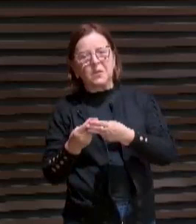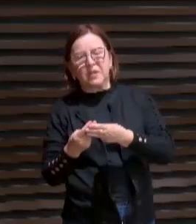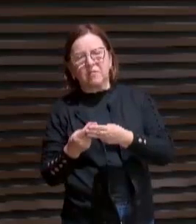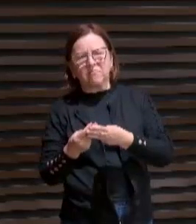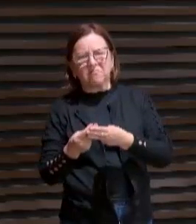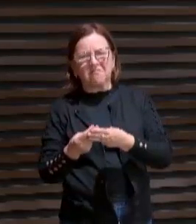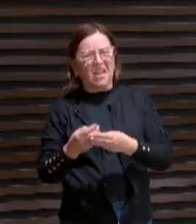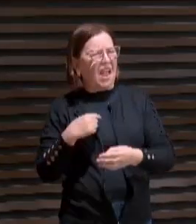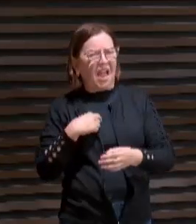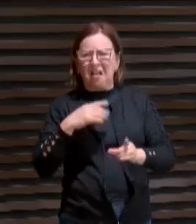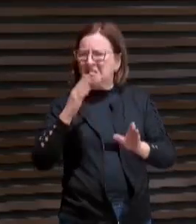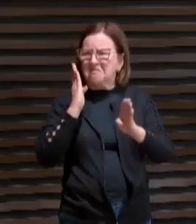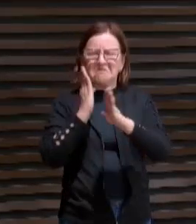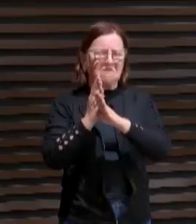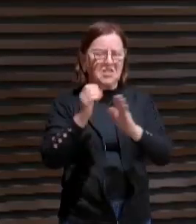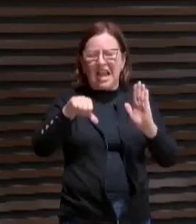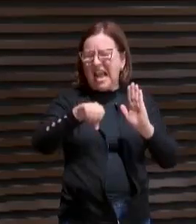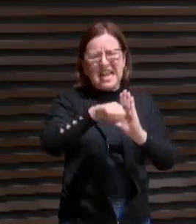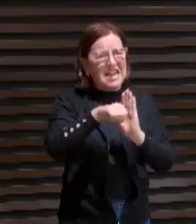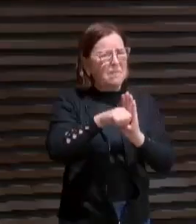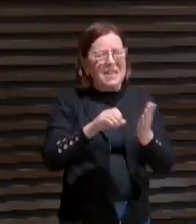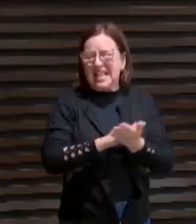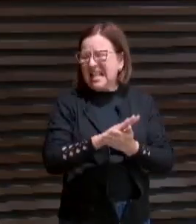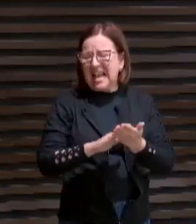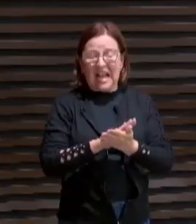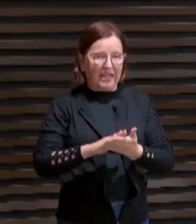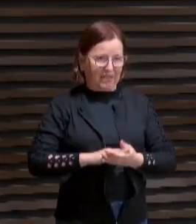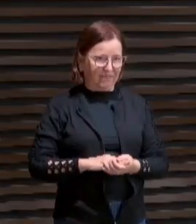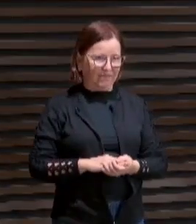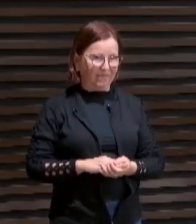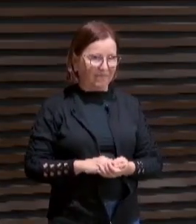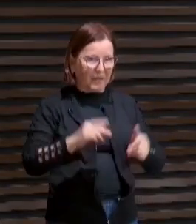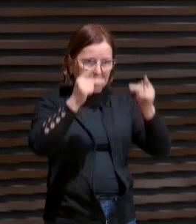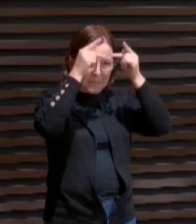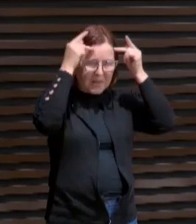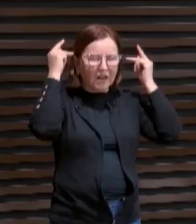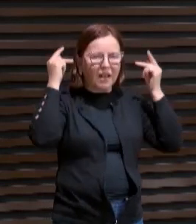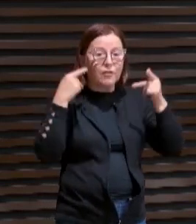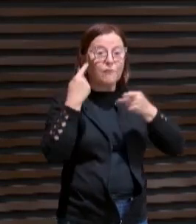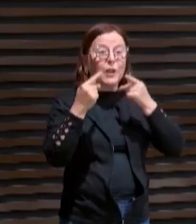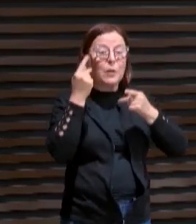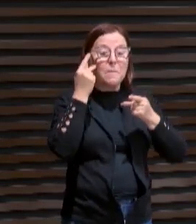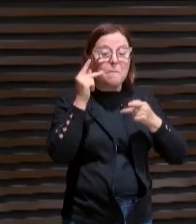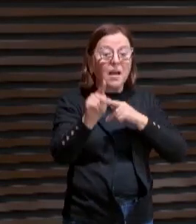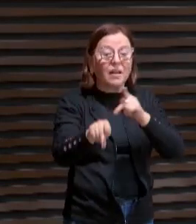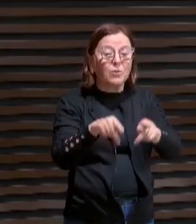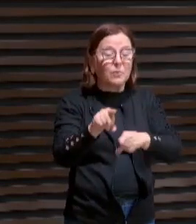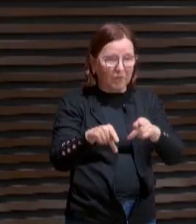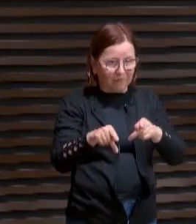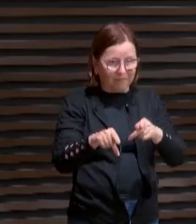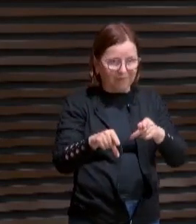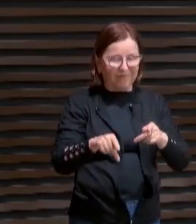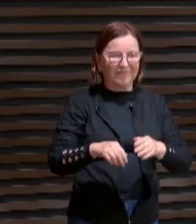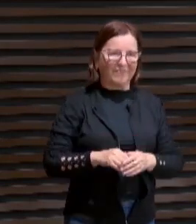eu não acho nele crime algum. Aqui voltou para o povo e disse que ele falou inicialmente com os